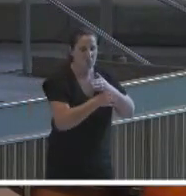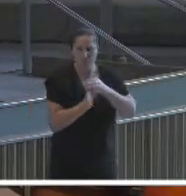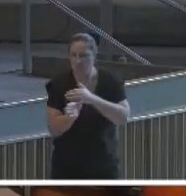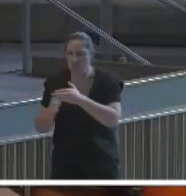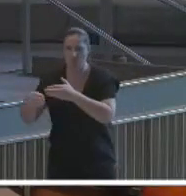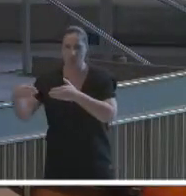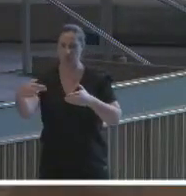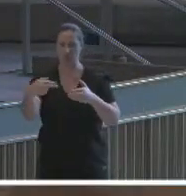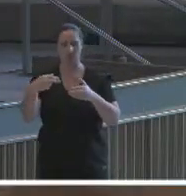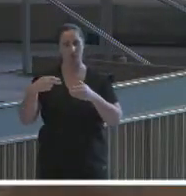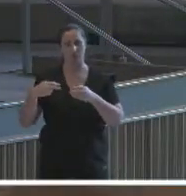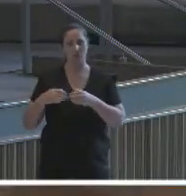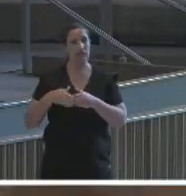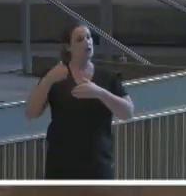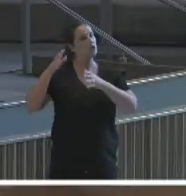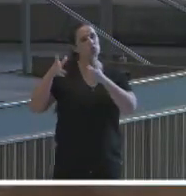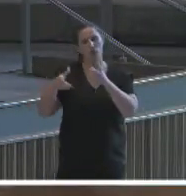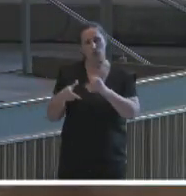Bom,